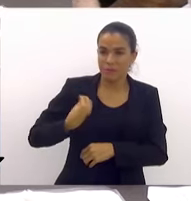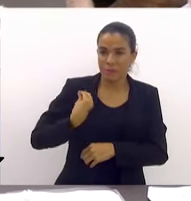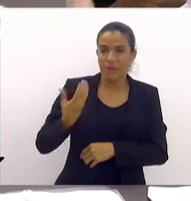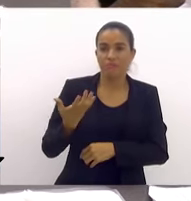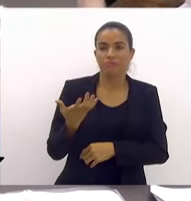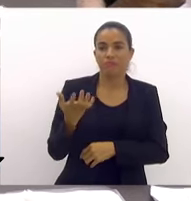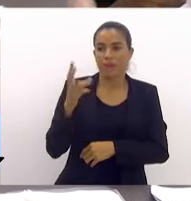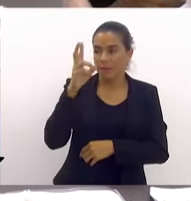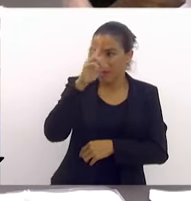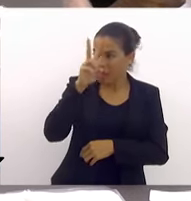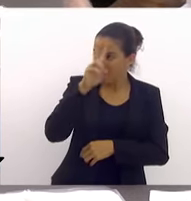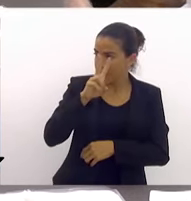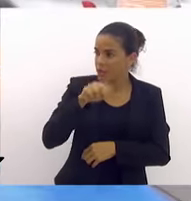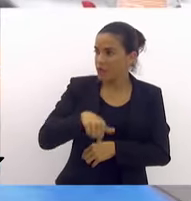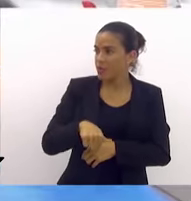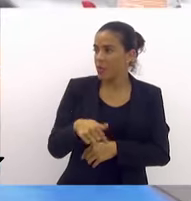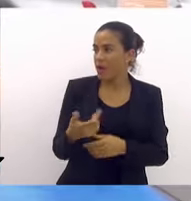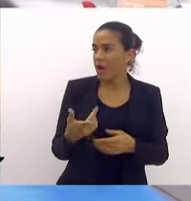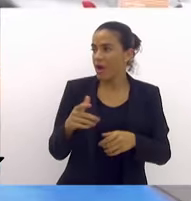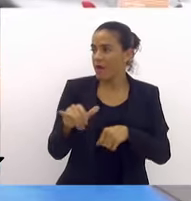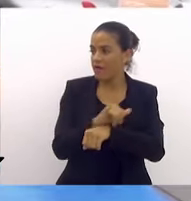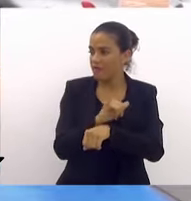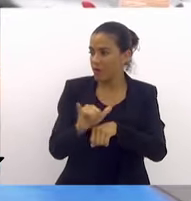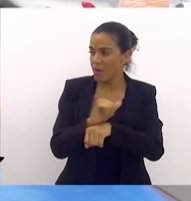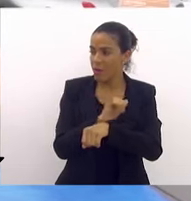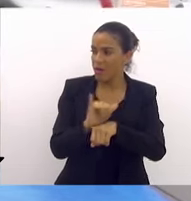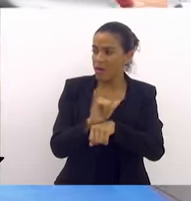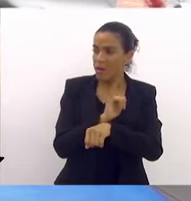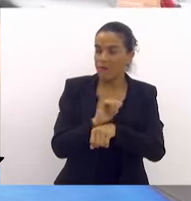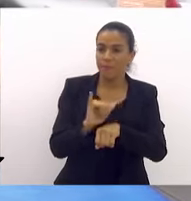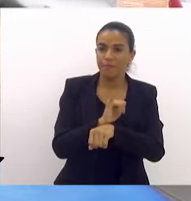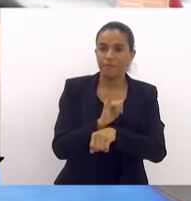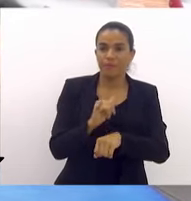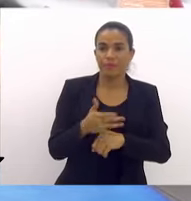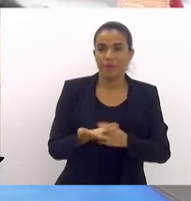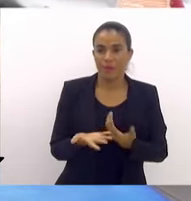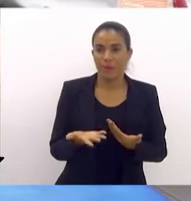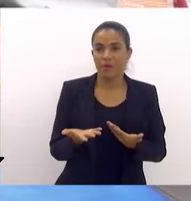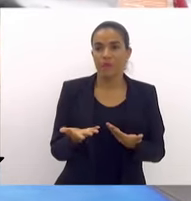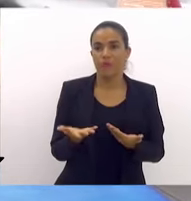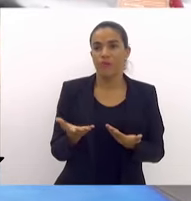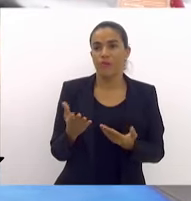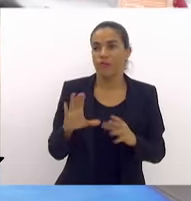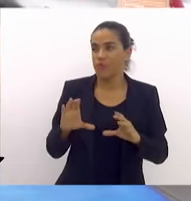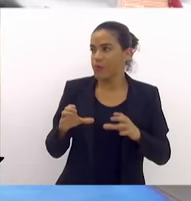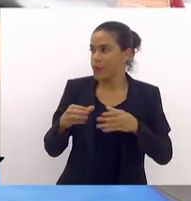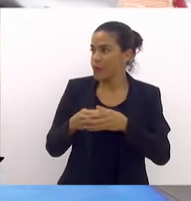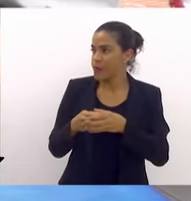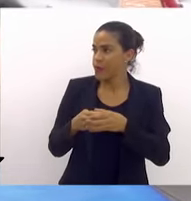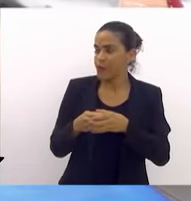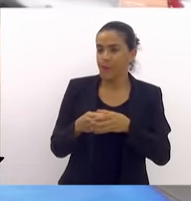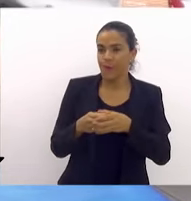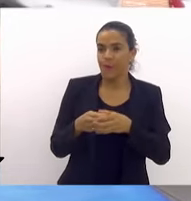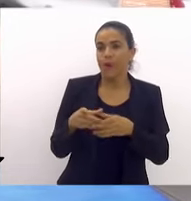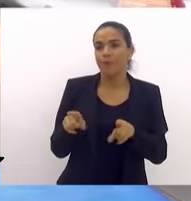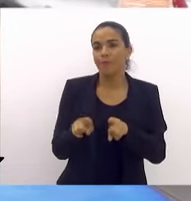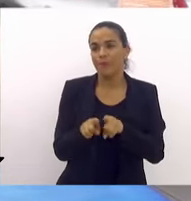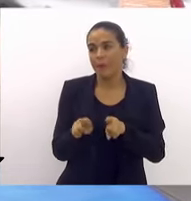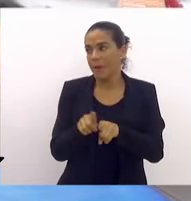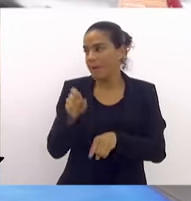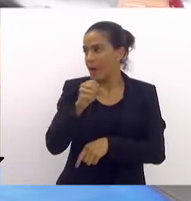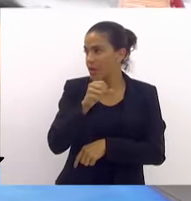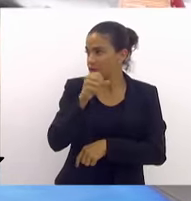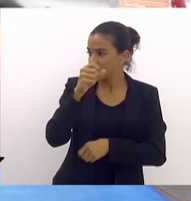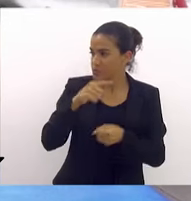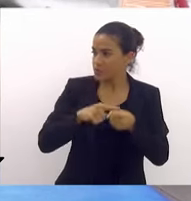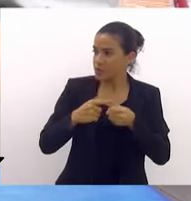uma fórmula que eu propus outro dia e que Vossa Excelência aceitou, e a comissão também, para os municípios, que